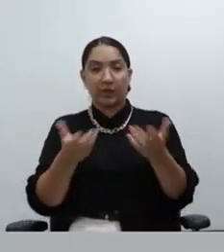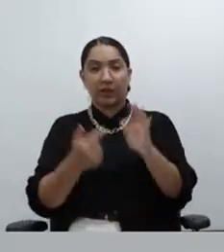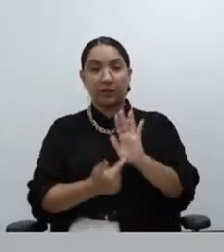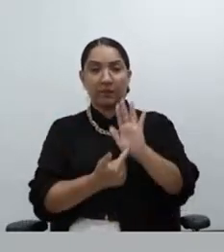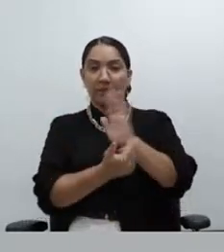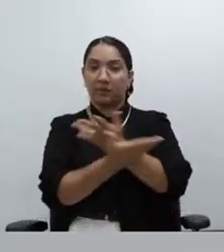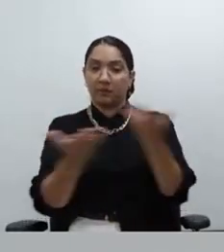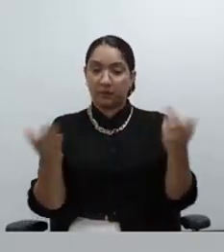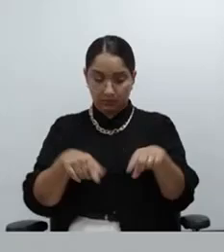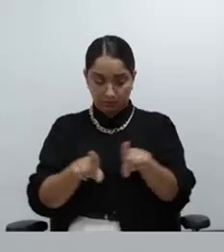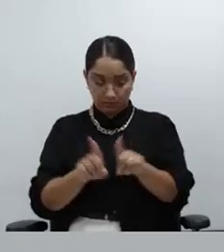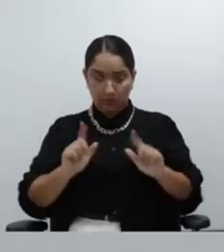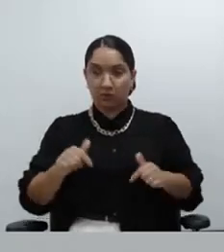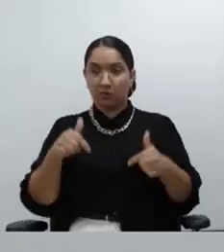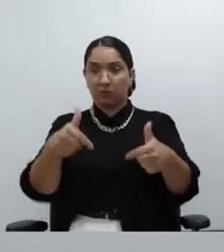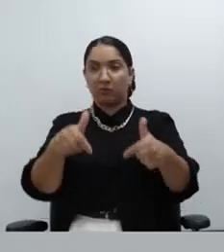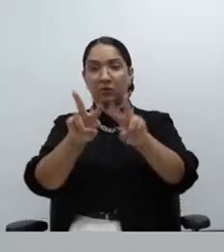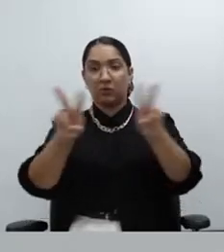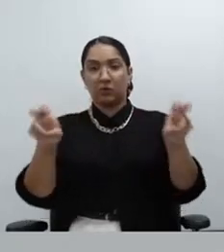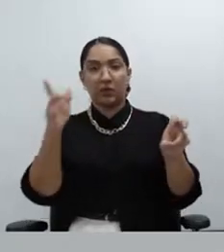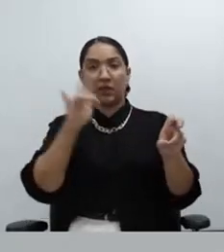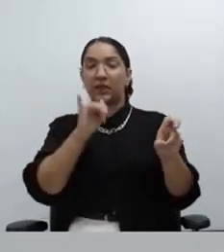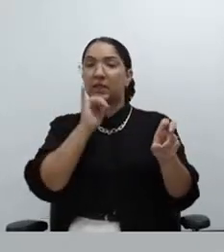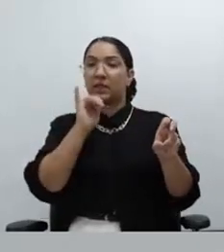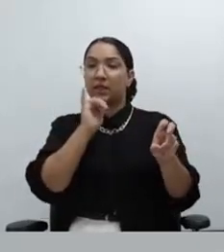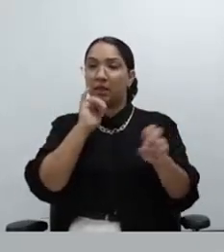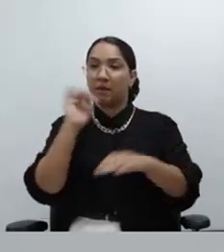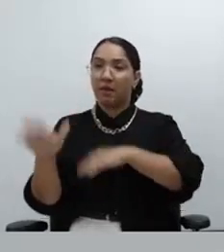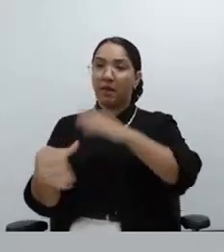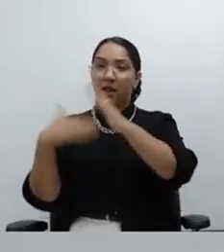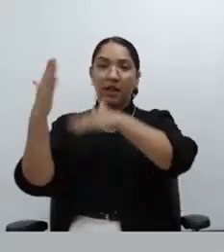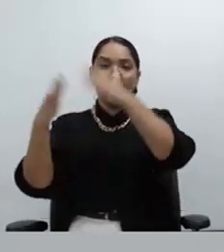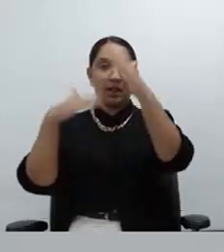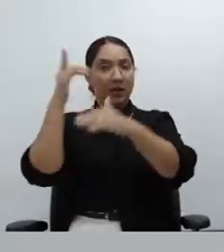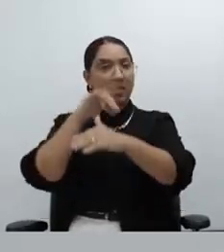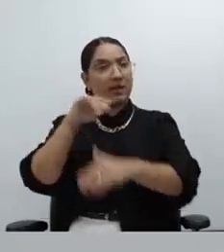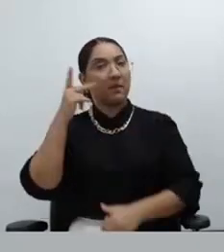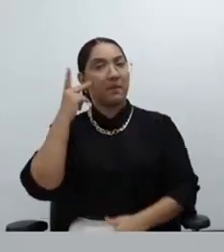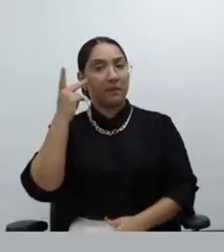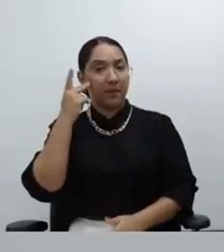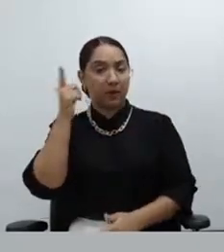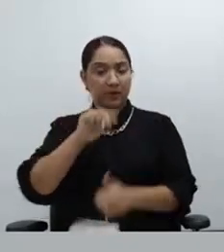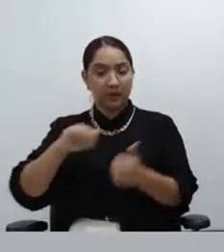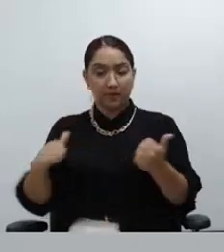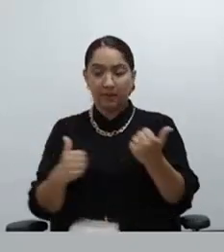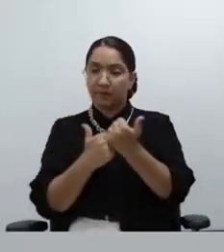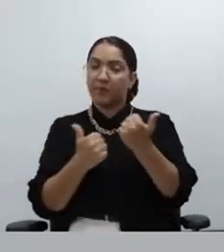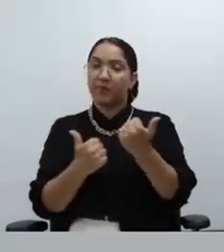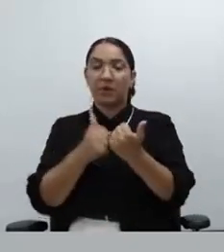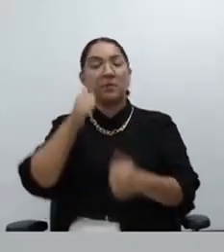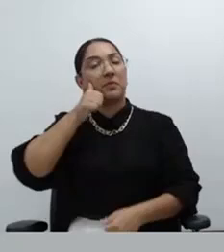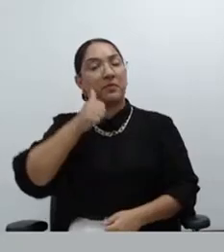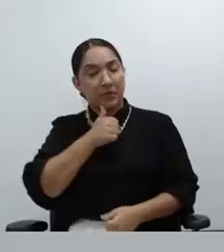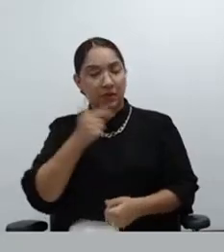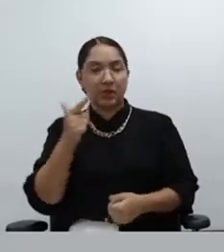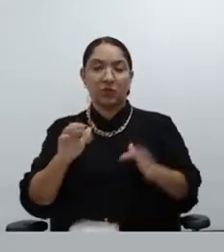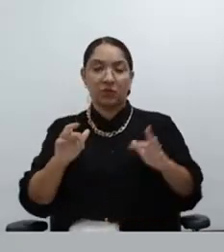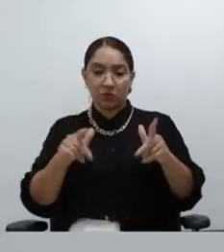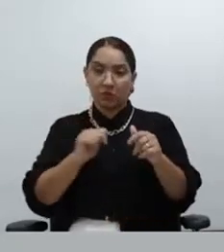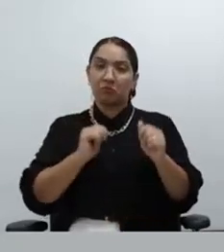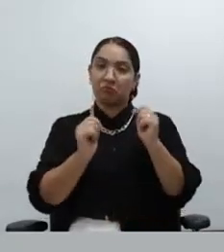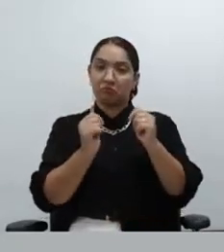São Paulo atue no projeto das carreiras do São Paulo por Elas, carretas do São Paulo por Elas, que são as